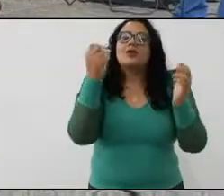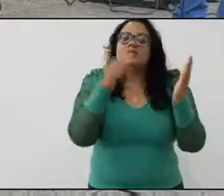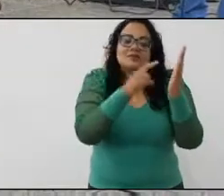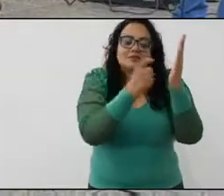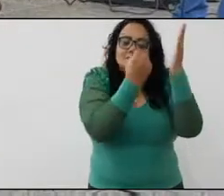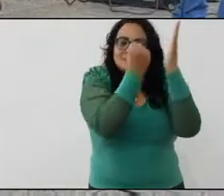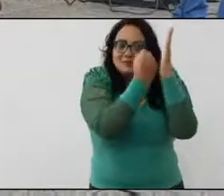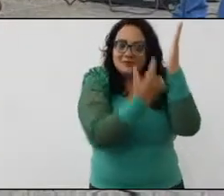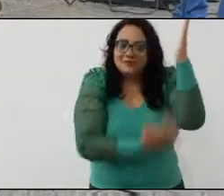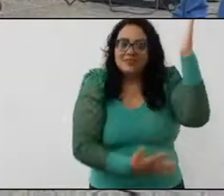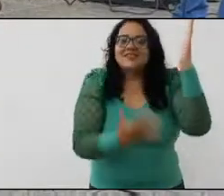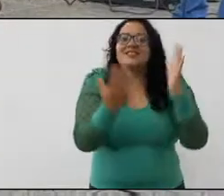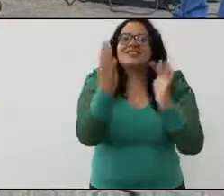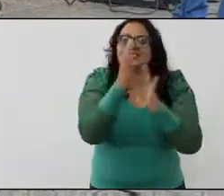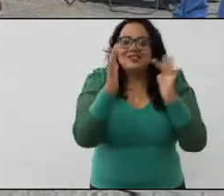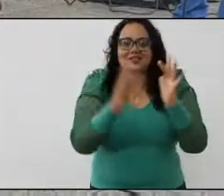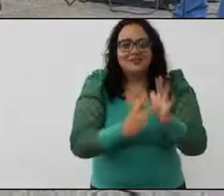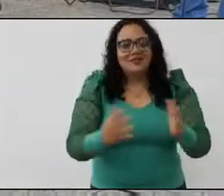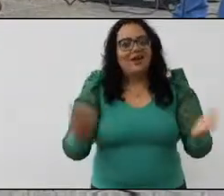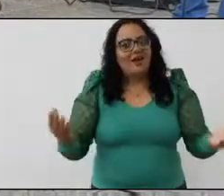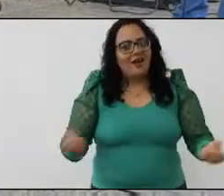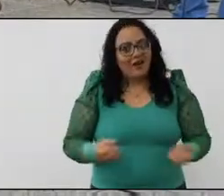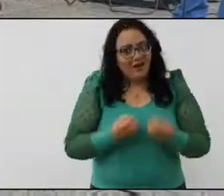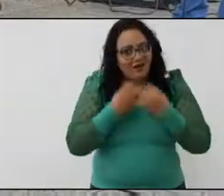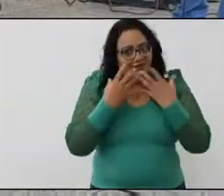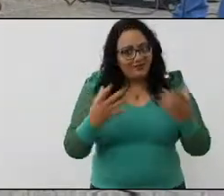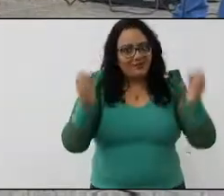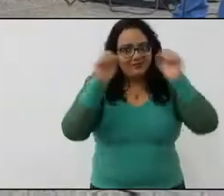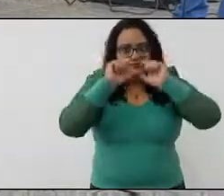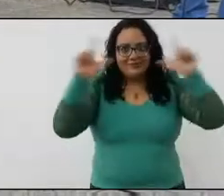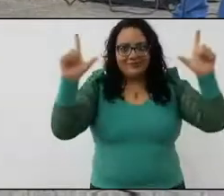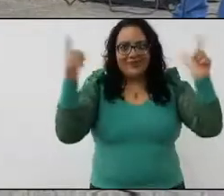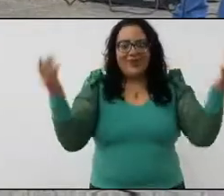Agora sim, né? Os crentes acordaram.